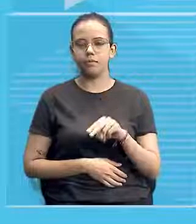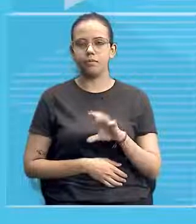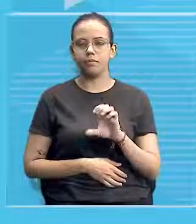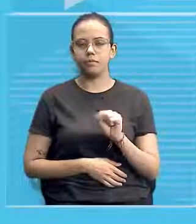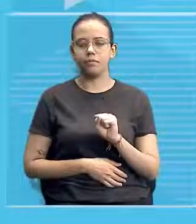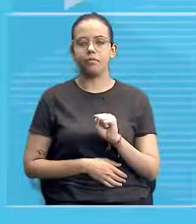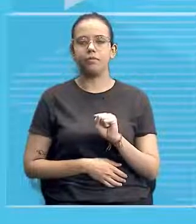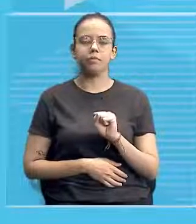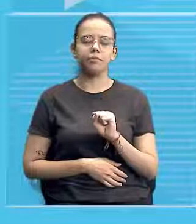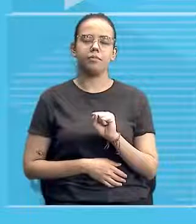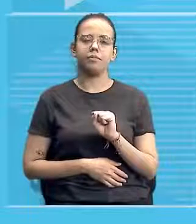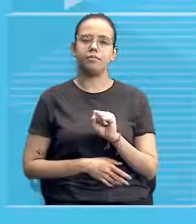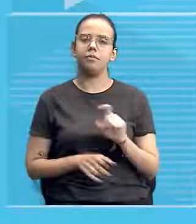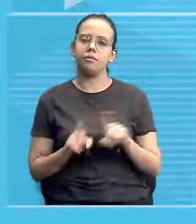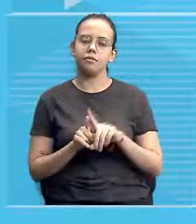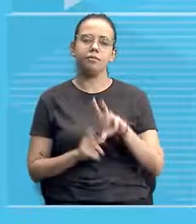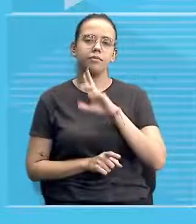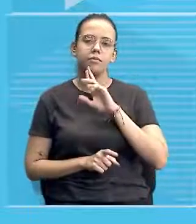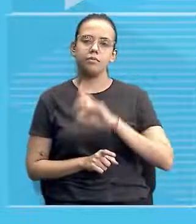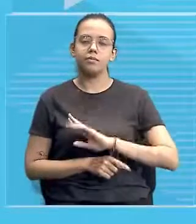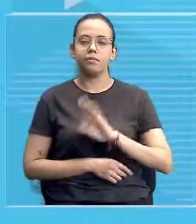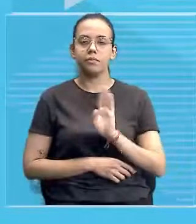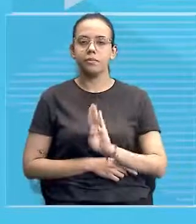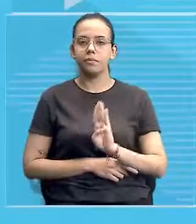são letra B,